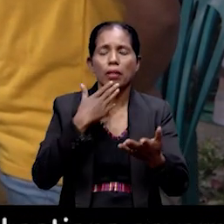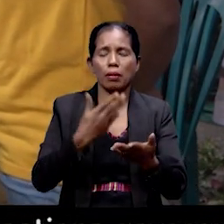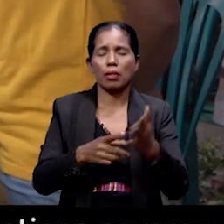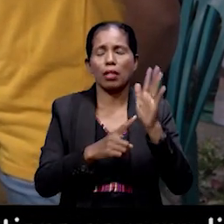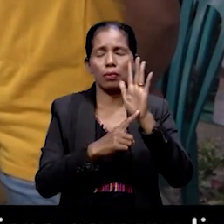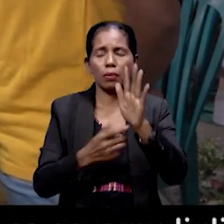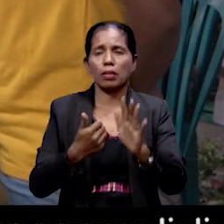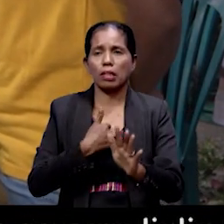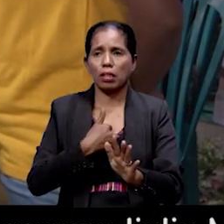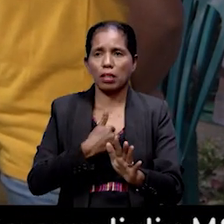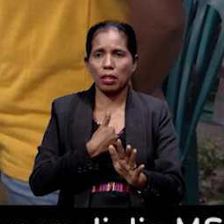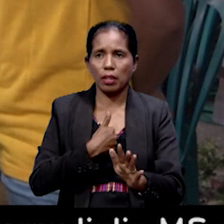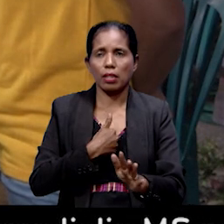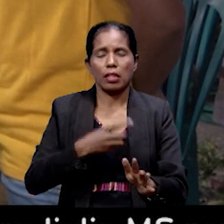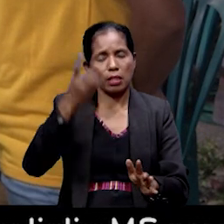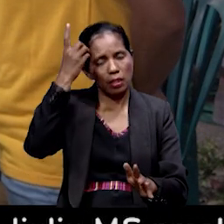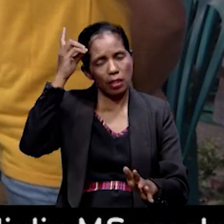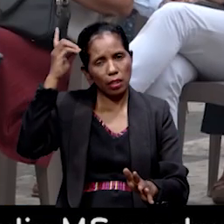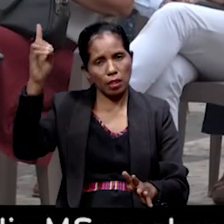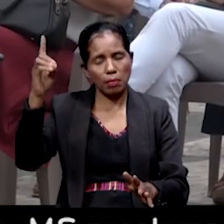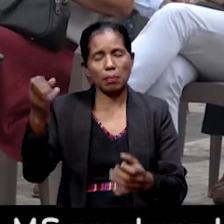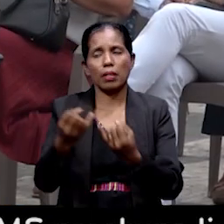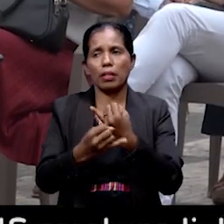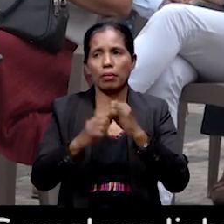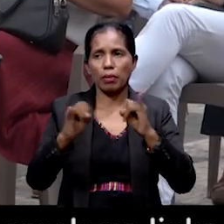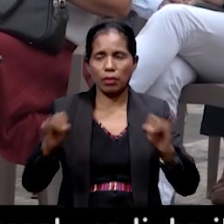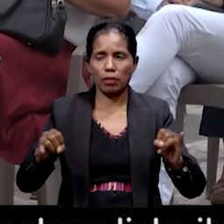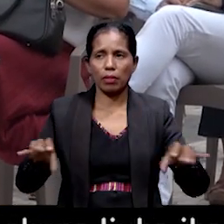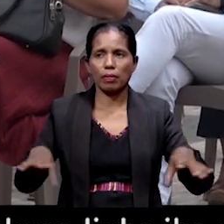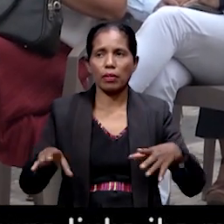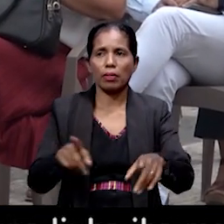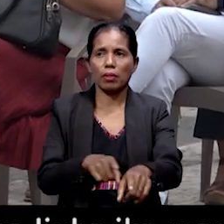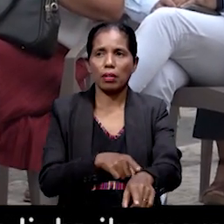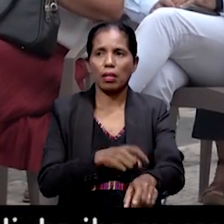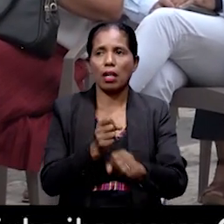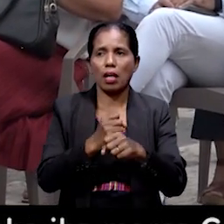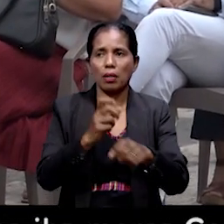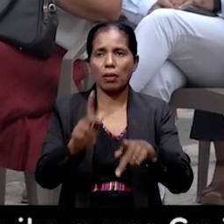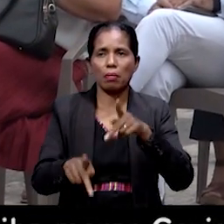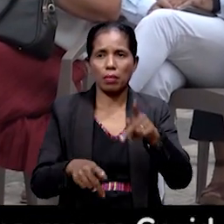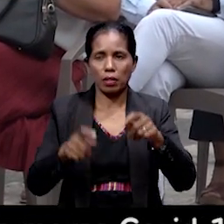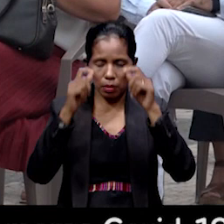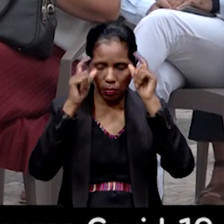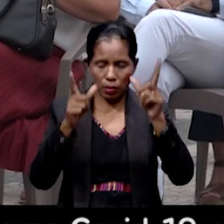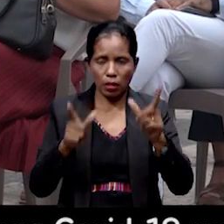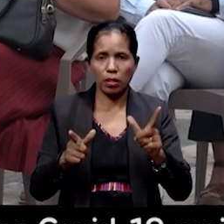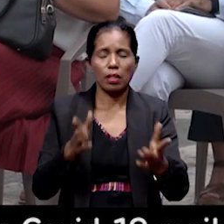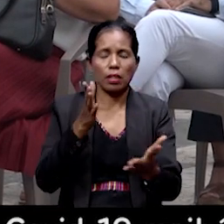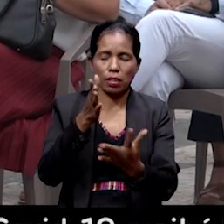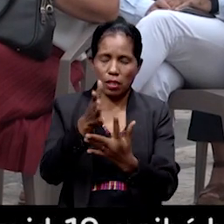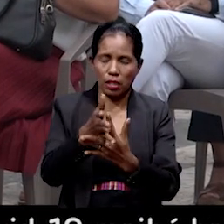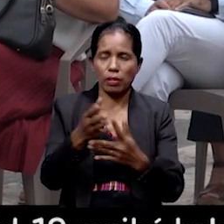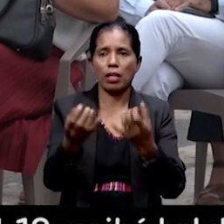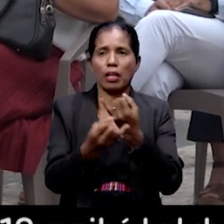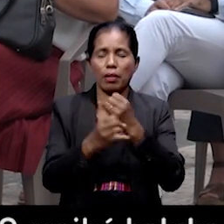no projeto timoruan nem mehi ba independência. Esforço nebe naruk, halo povo timoro alcança duni independência. Temos tido